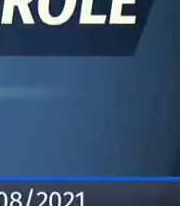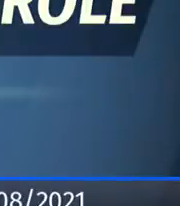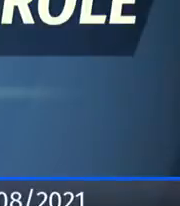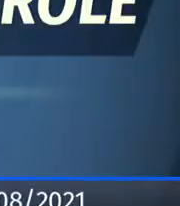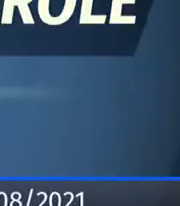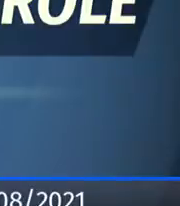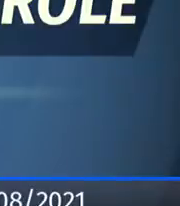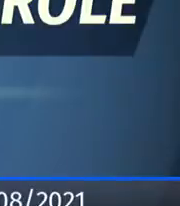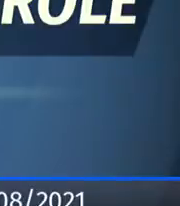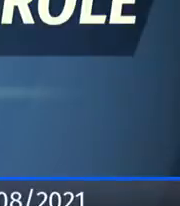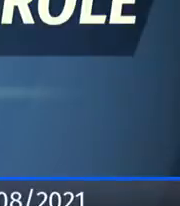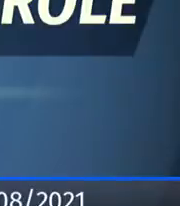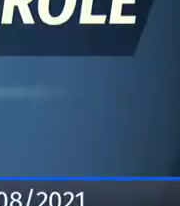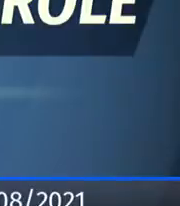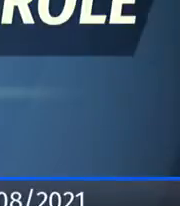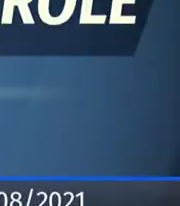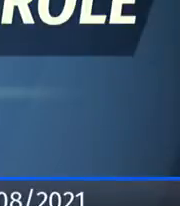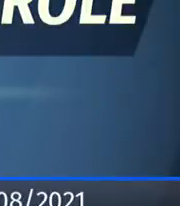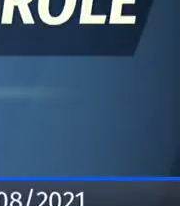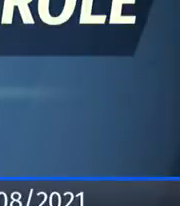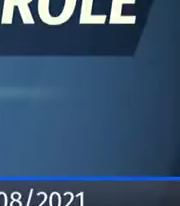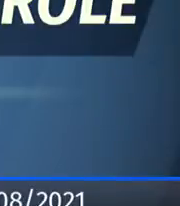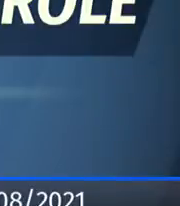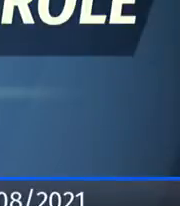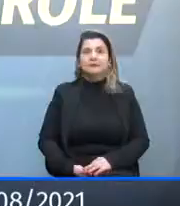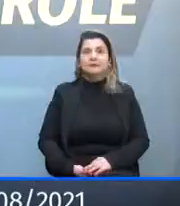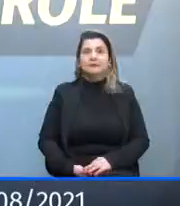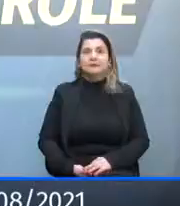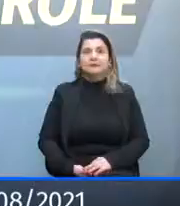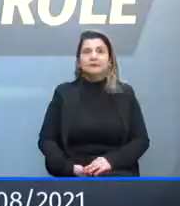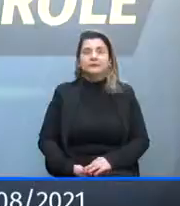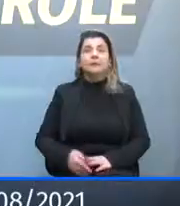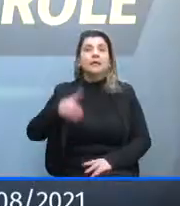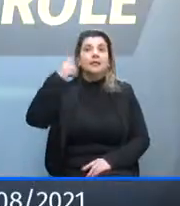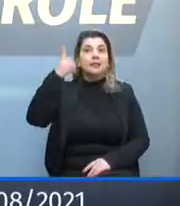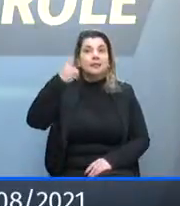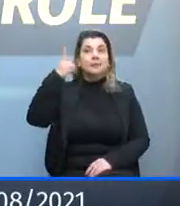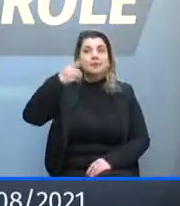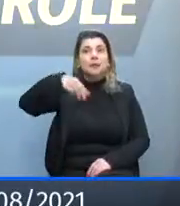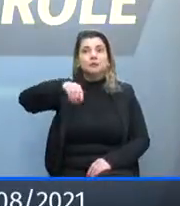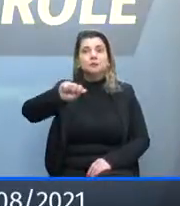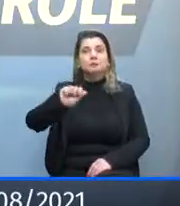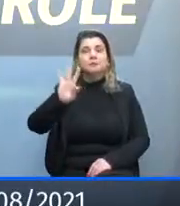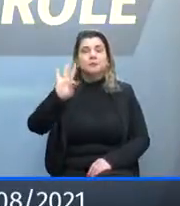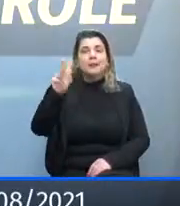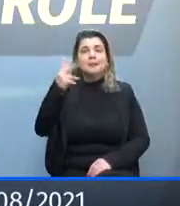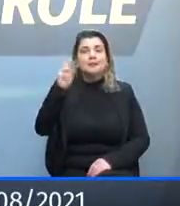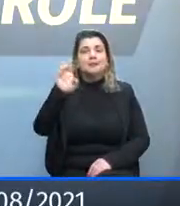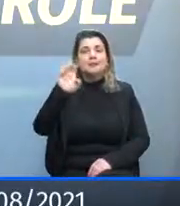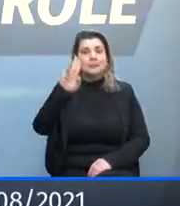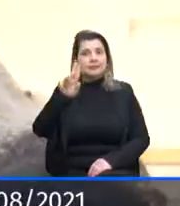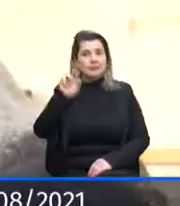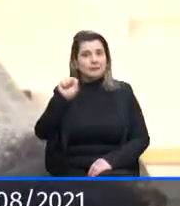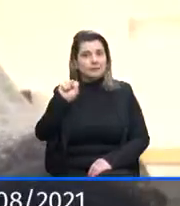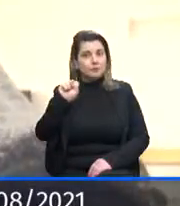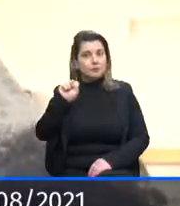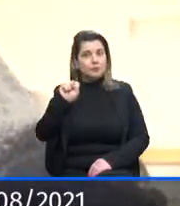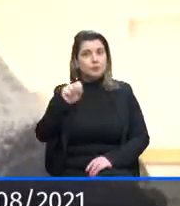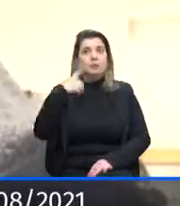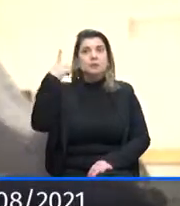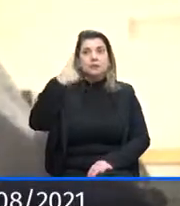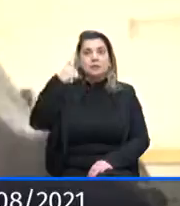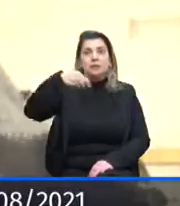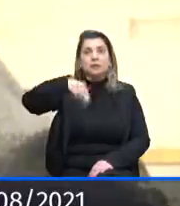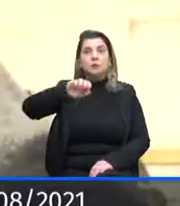Deputado Matheus aqui. Deputado Matheus. Dois deputados solicitam.